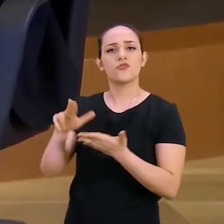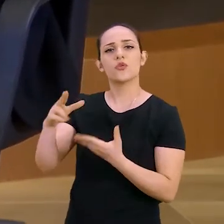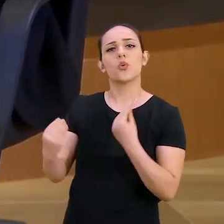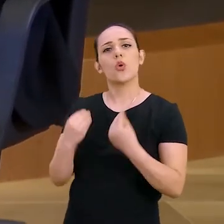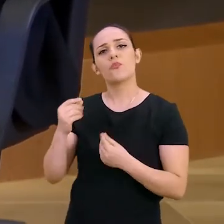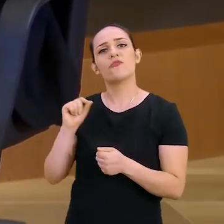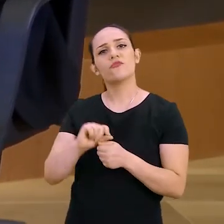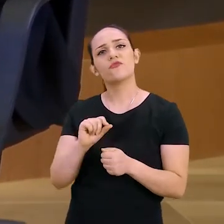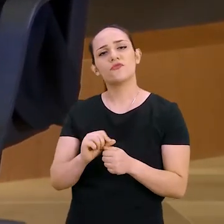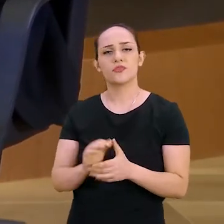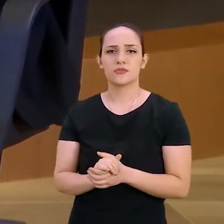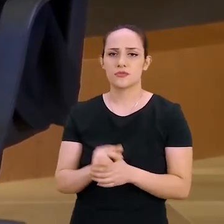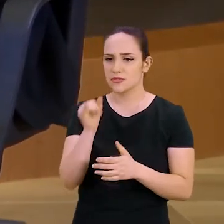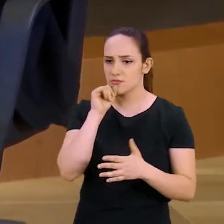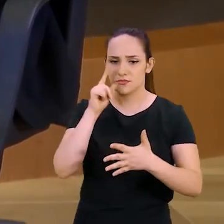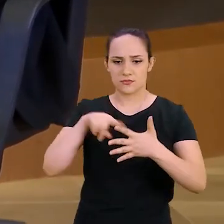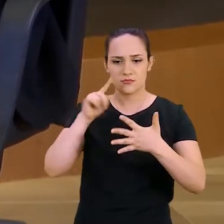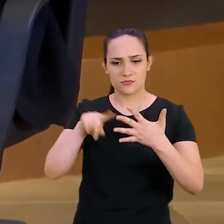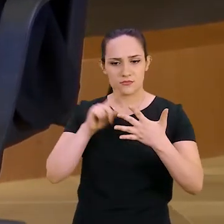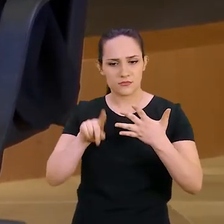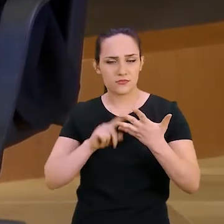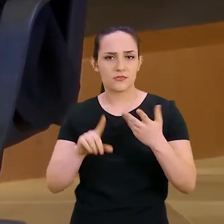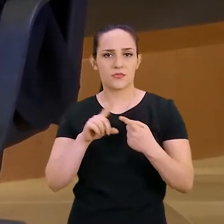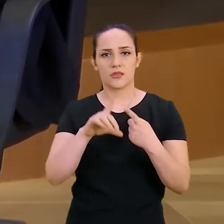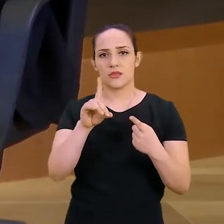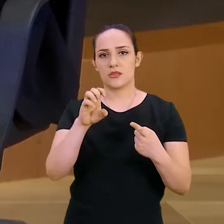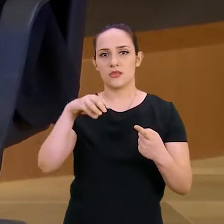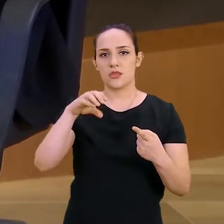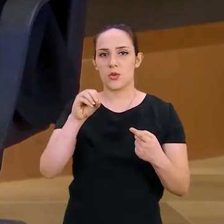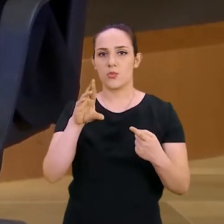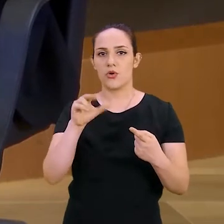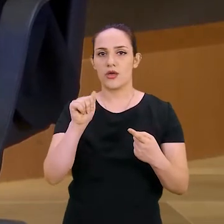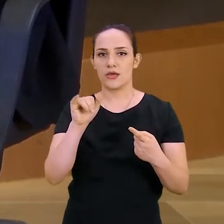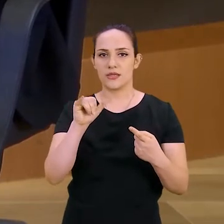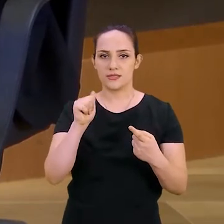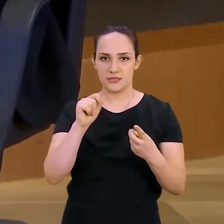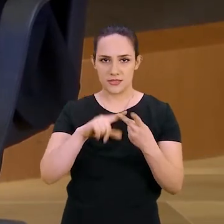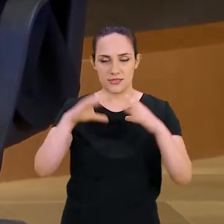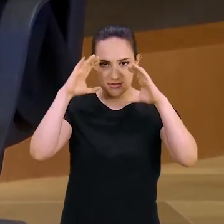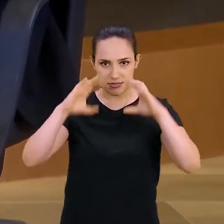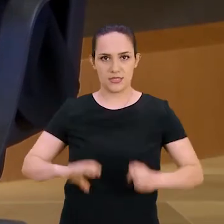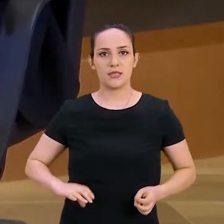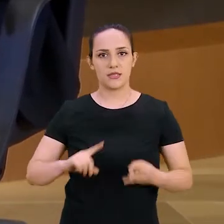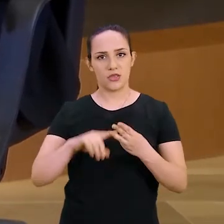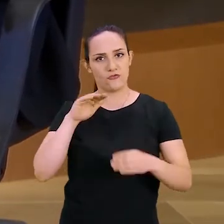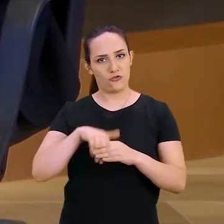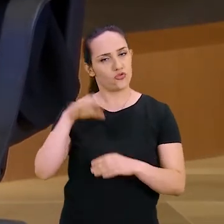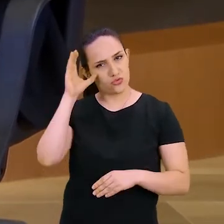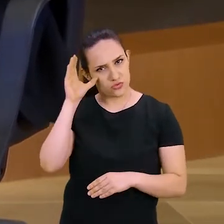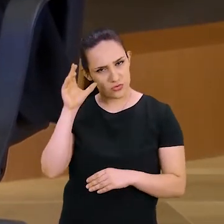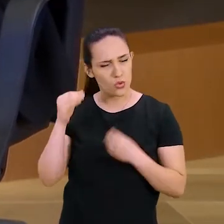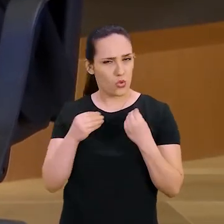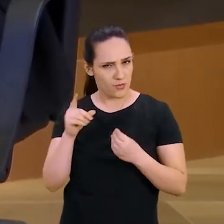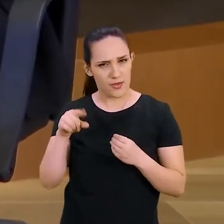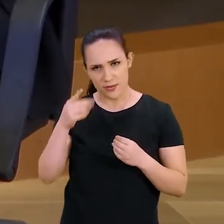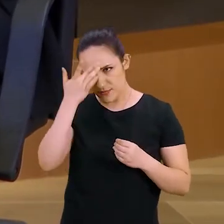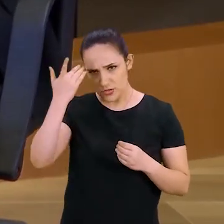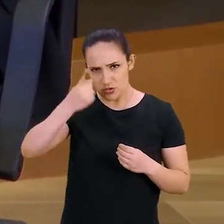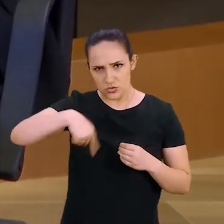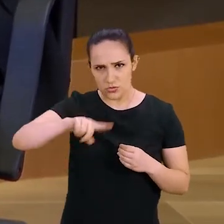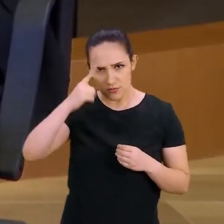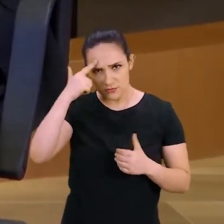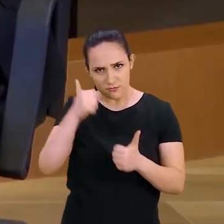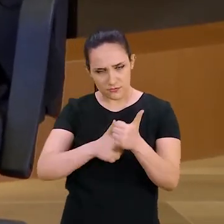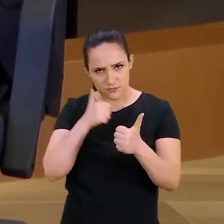vocês abordam, os tópicos sobre democracia, cidadania e voto consciente, isso tem gerado um certo tipo de reflexão nos